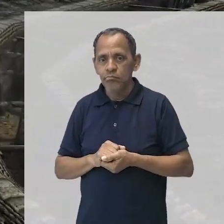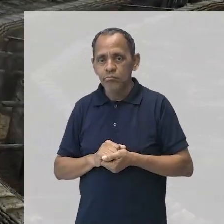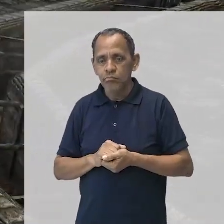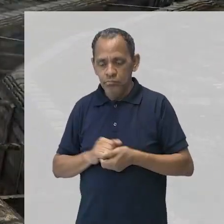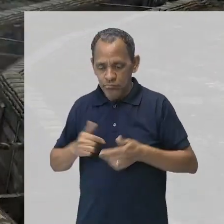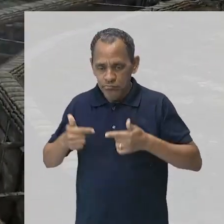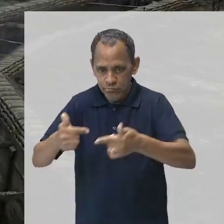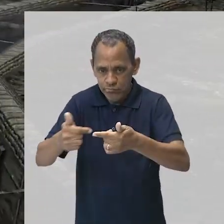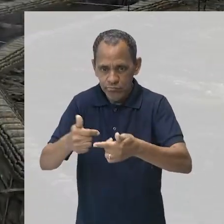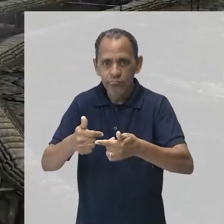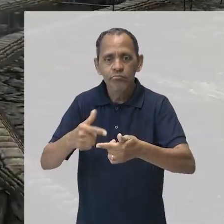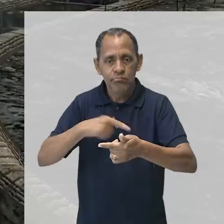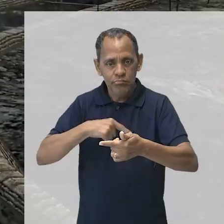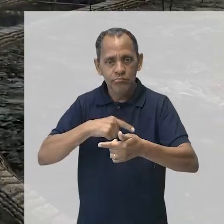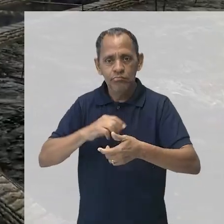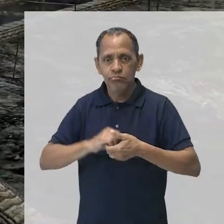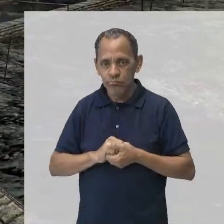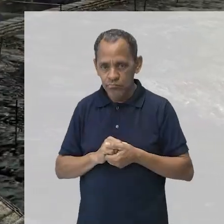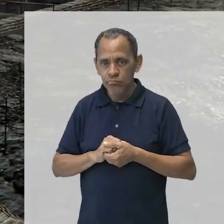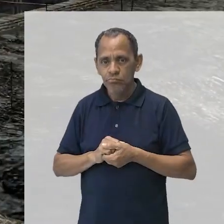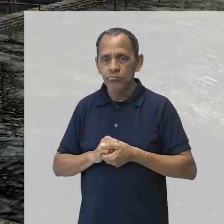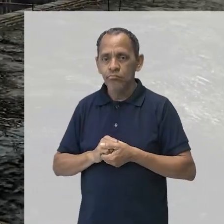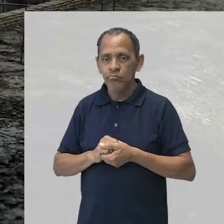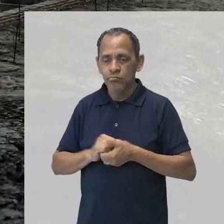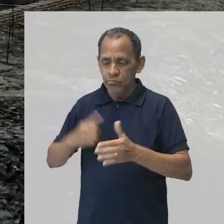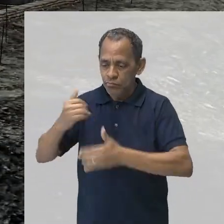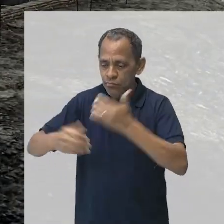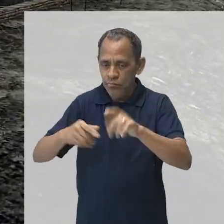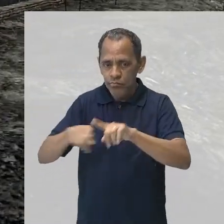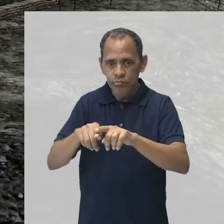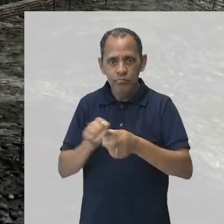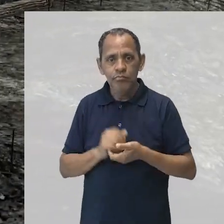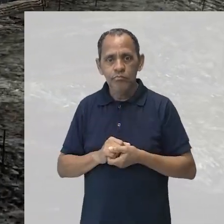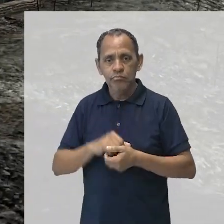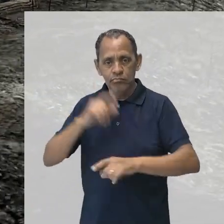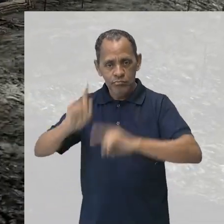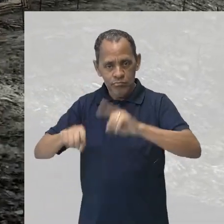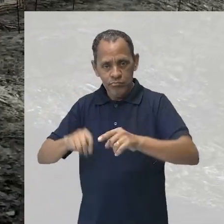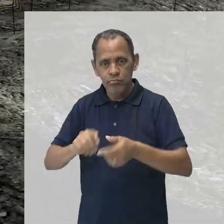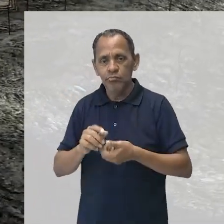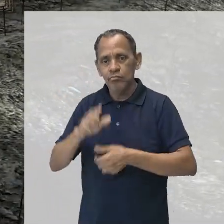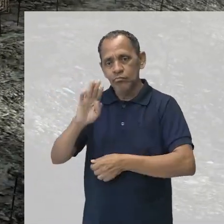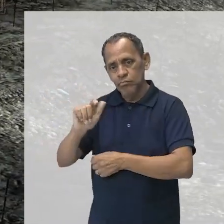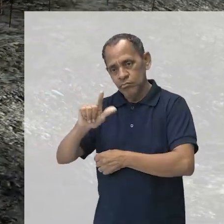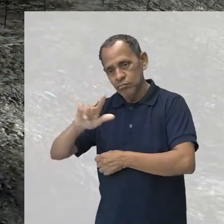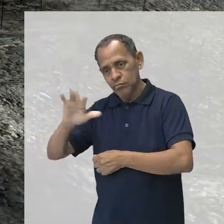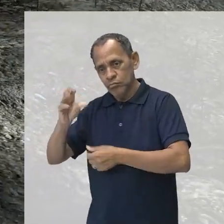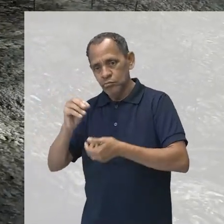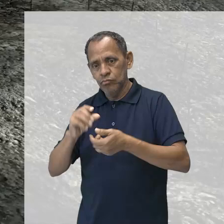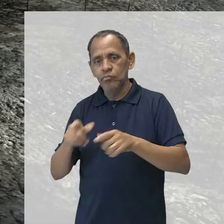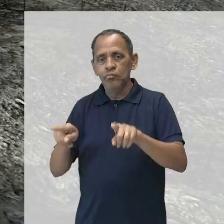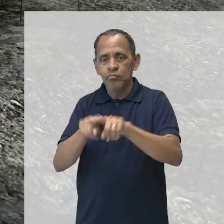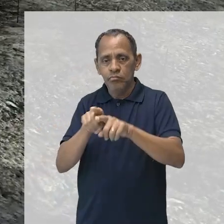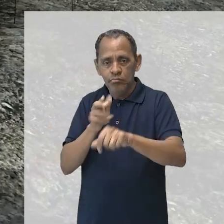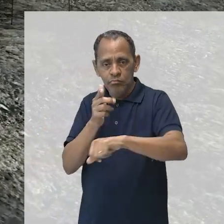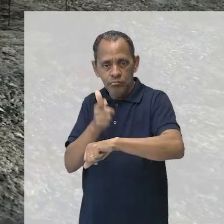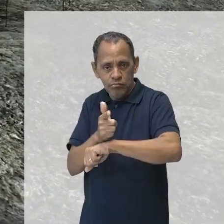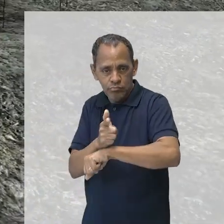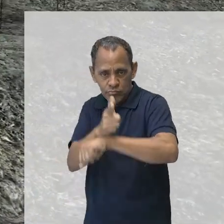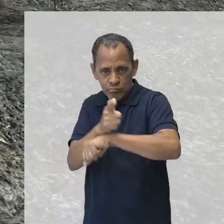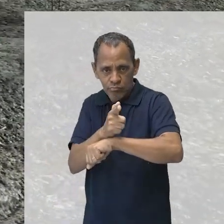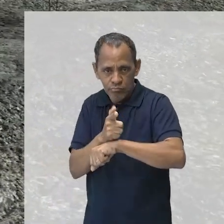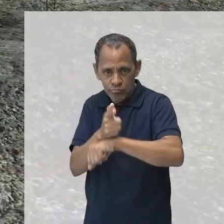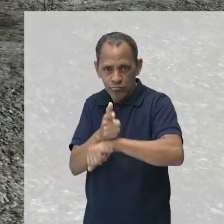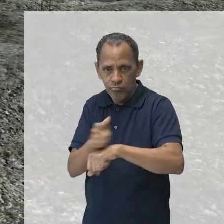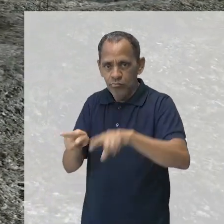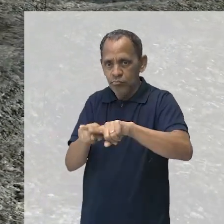de tecnologia militar, especialmente com o aparecimento das metralhadoras e canhões com grande poder de